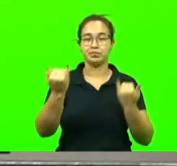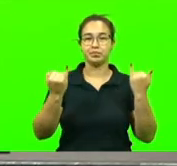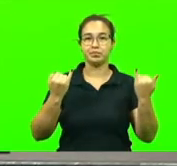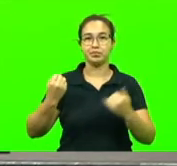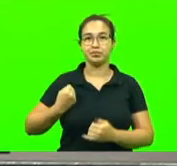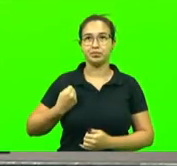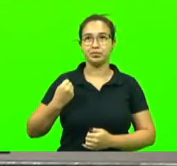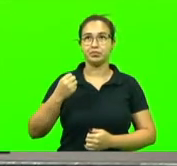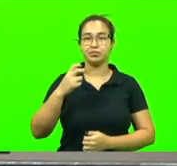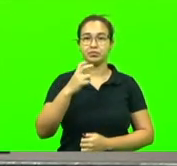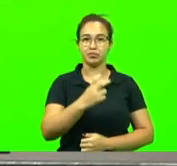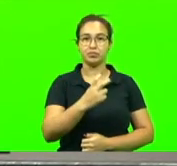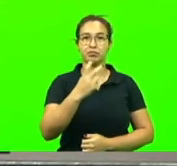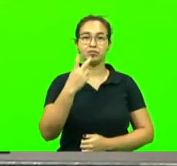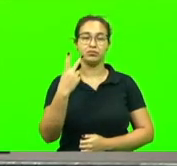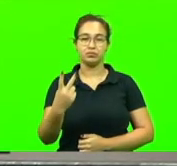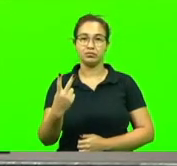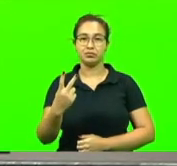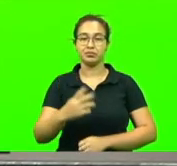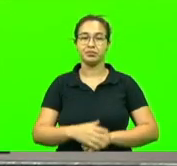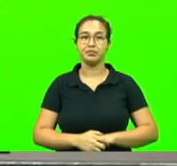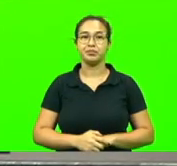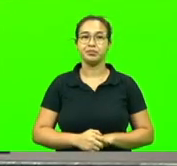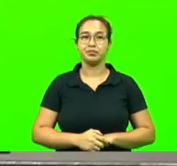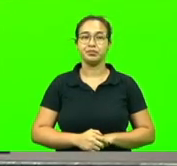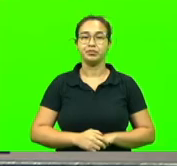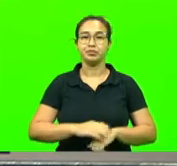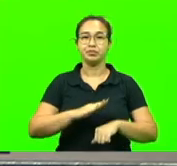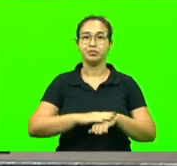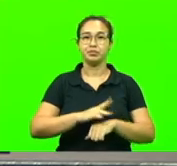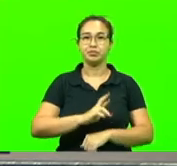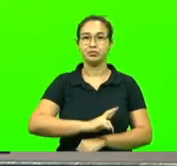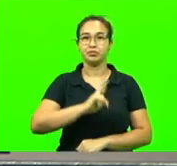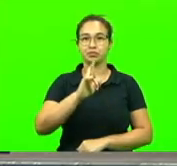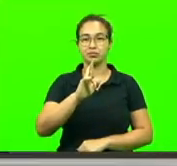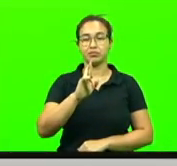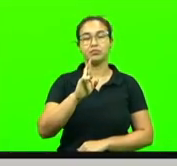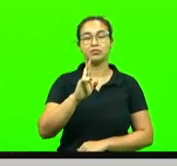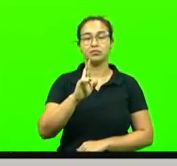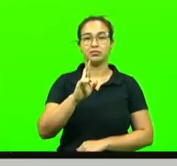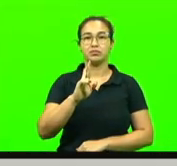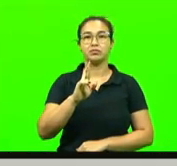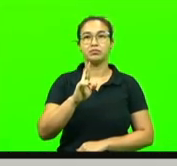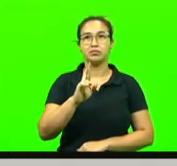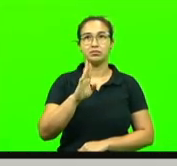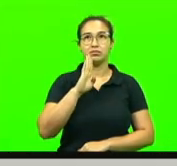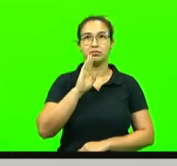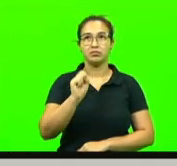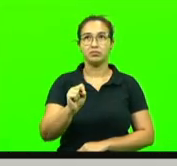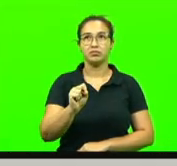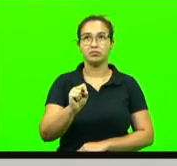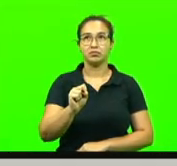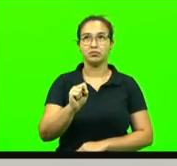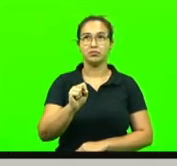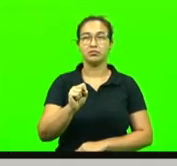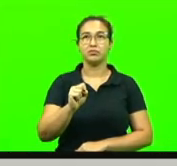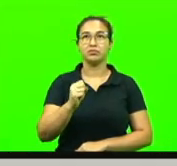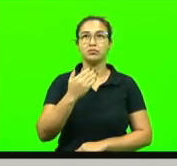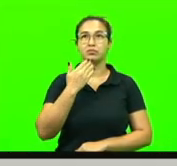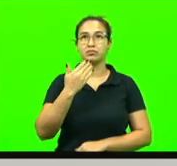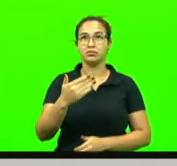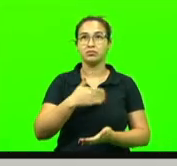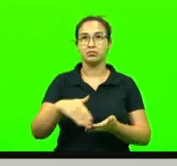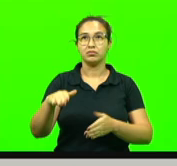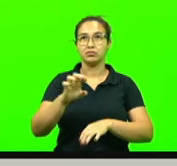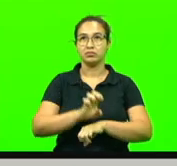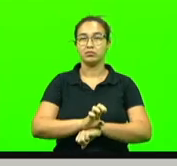número 51. Pedido de informação número 52, autor deputado Bruno Souza, solicitando ao secretário de